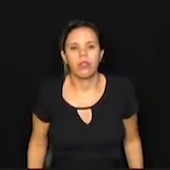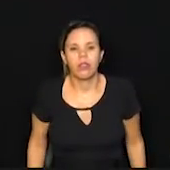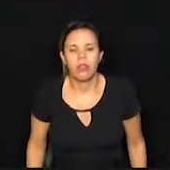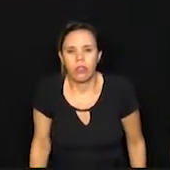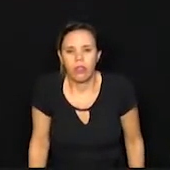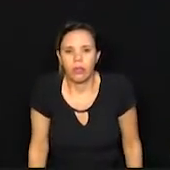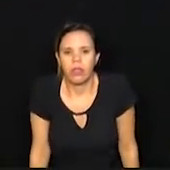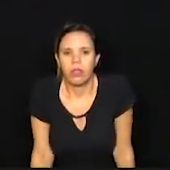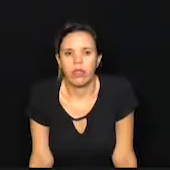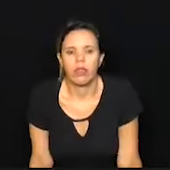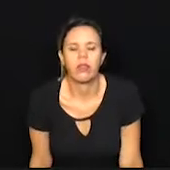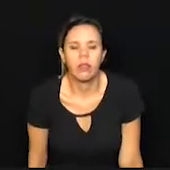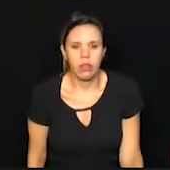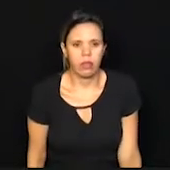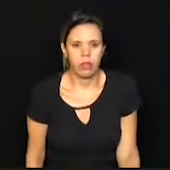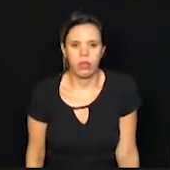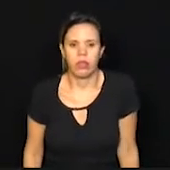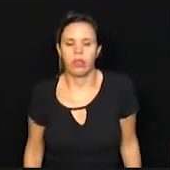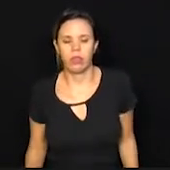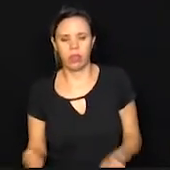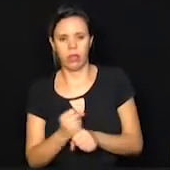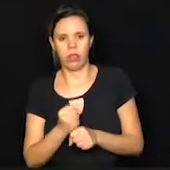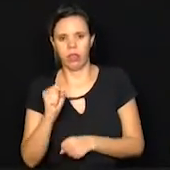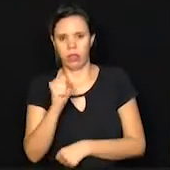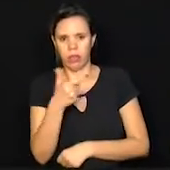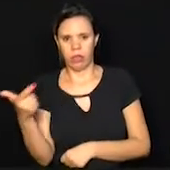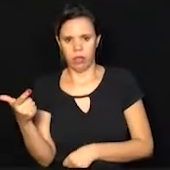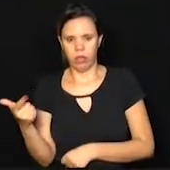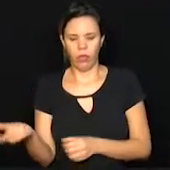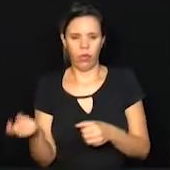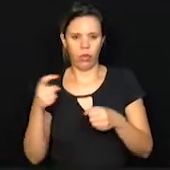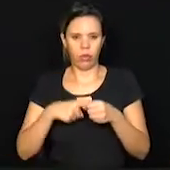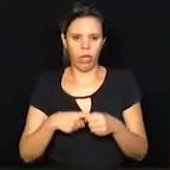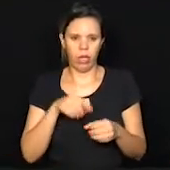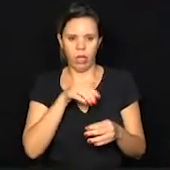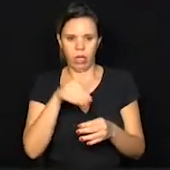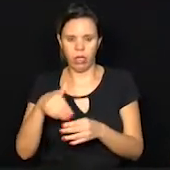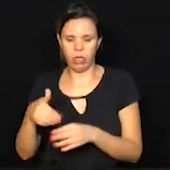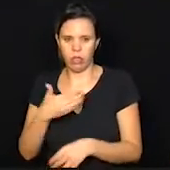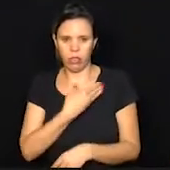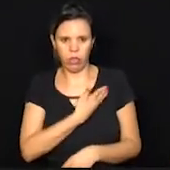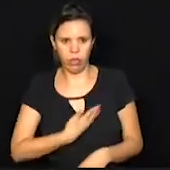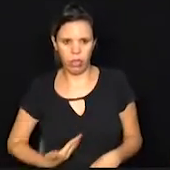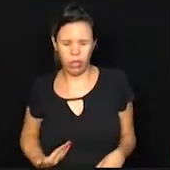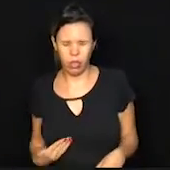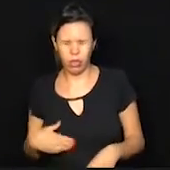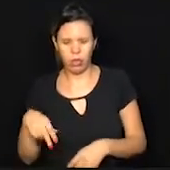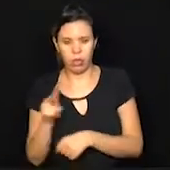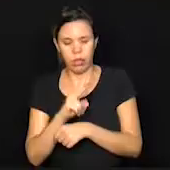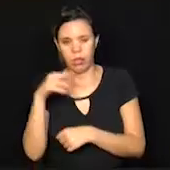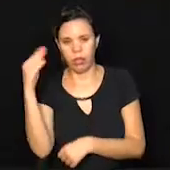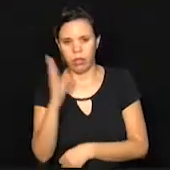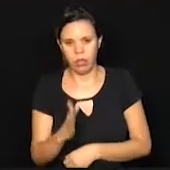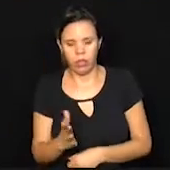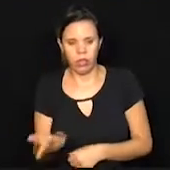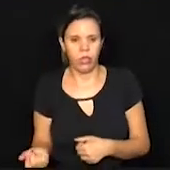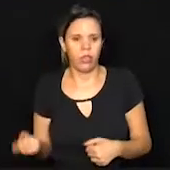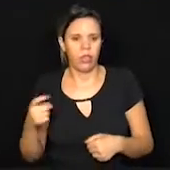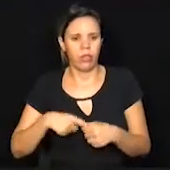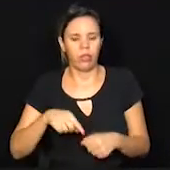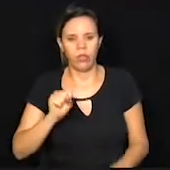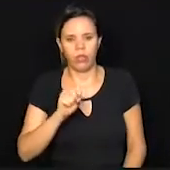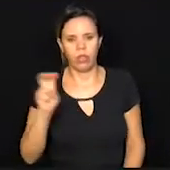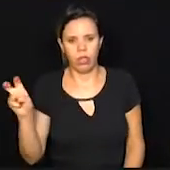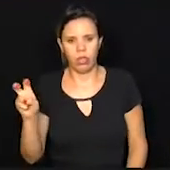em 82 voltaram às eleições para Governador e também para áreas de segurança nacional né vamos voltar em